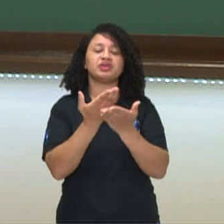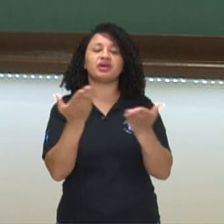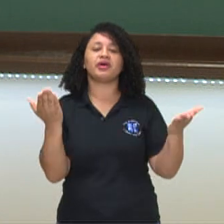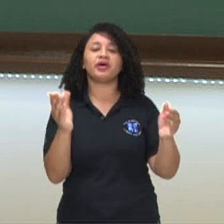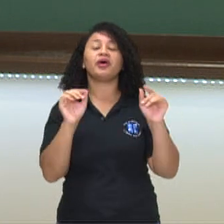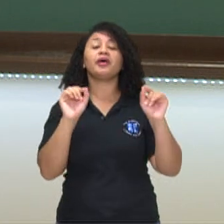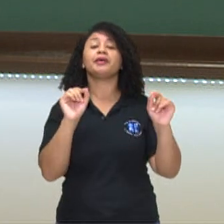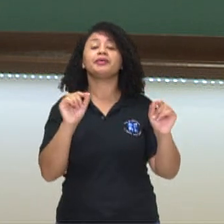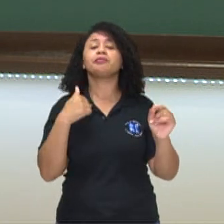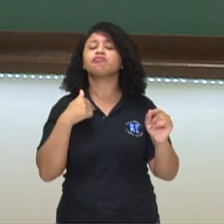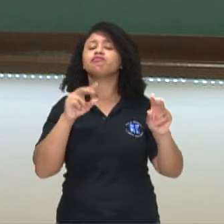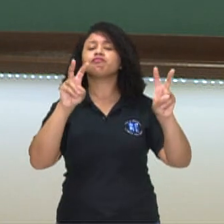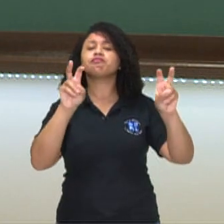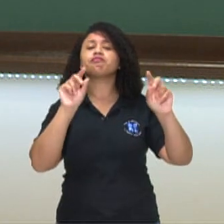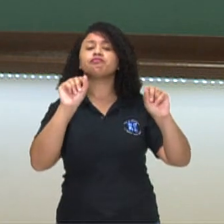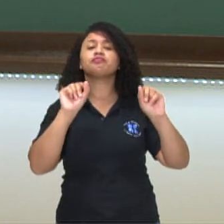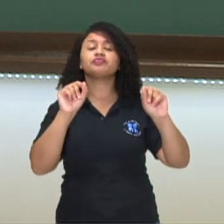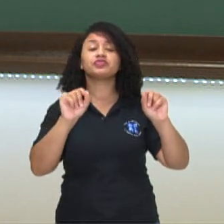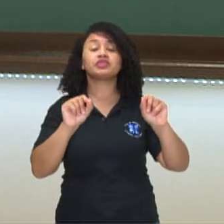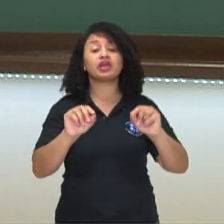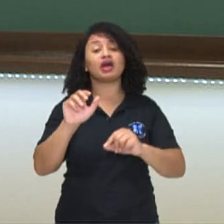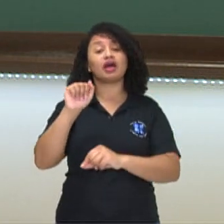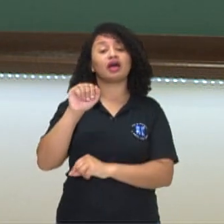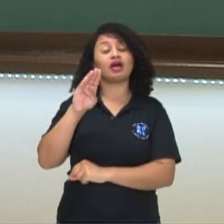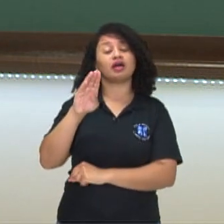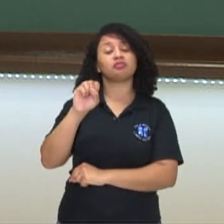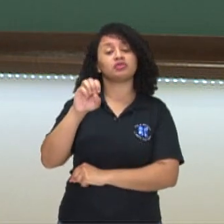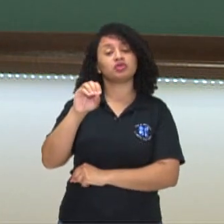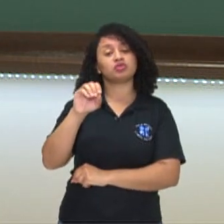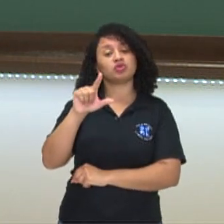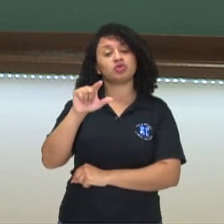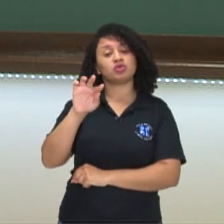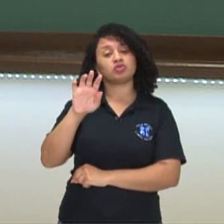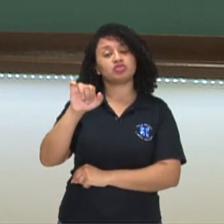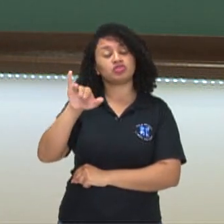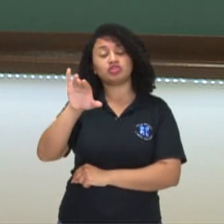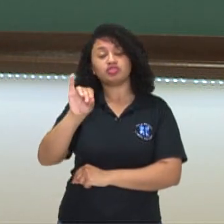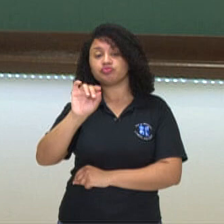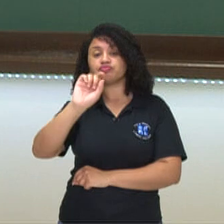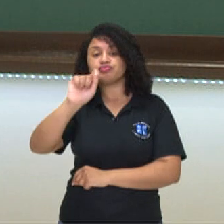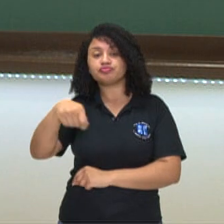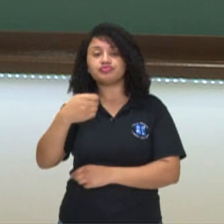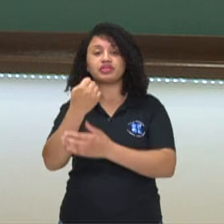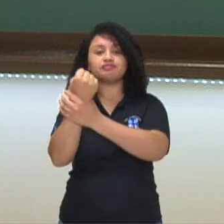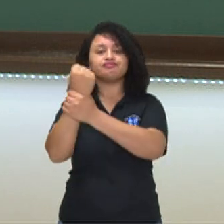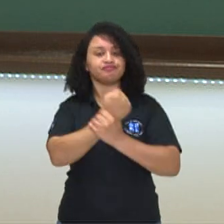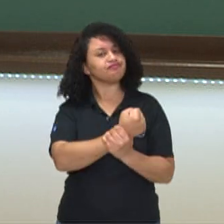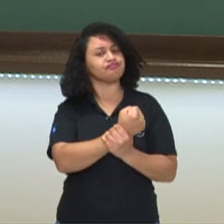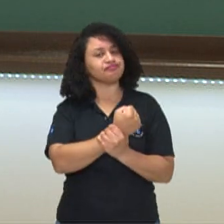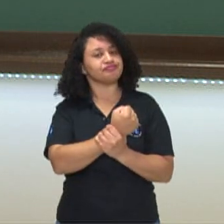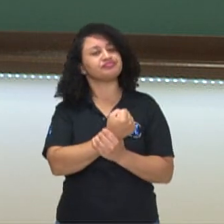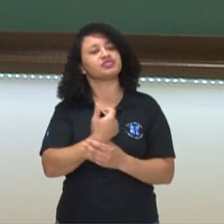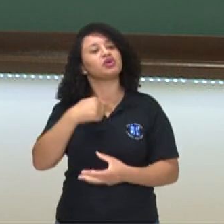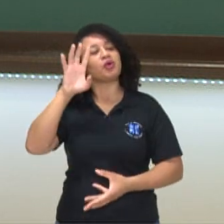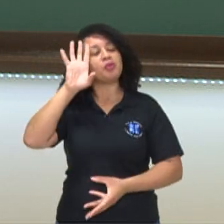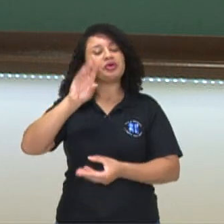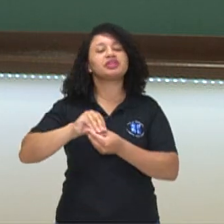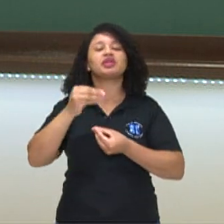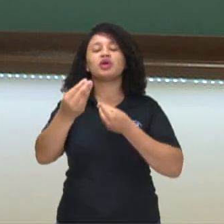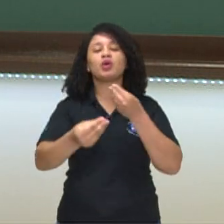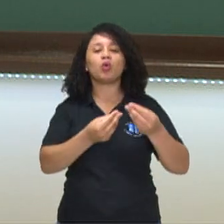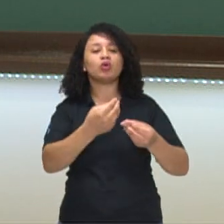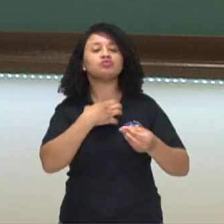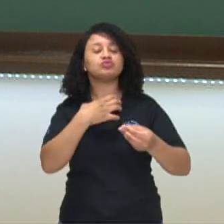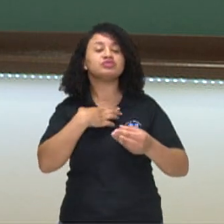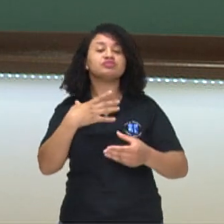fala sobre absolutismo, né? Então, compreender aí as características do regime absolutista, o que